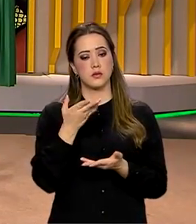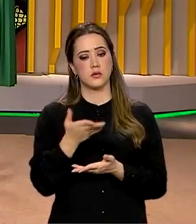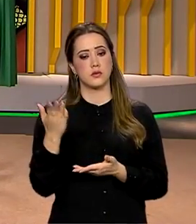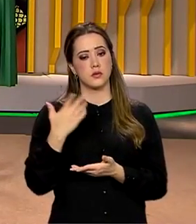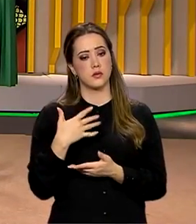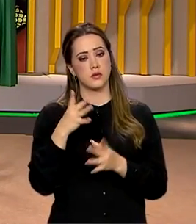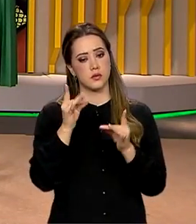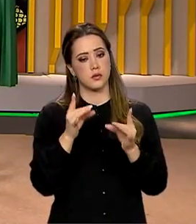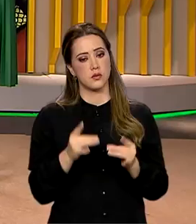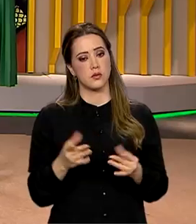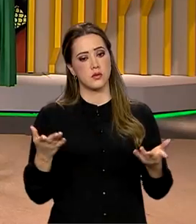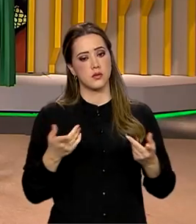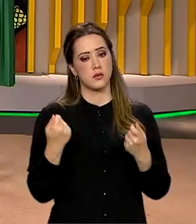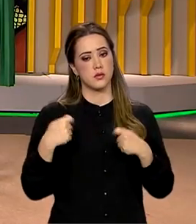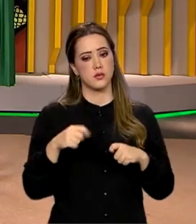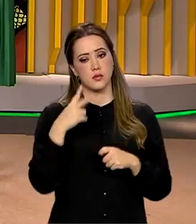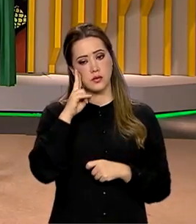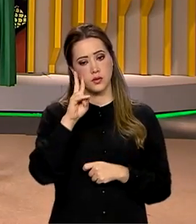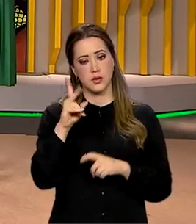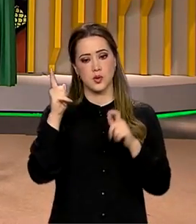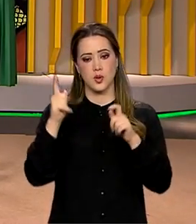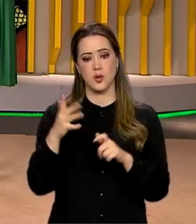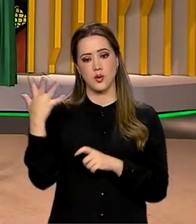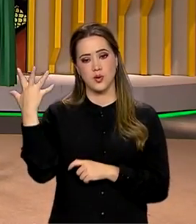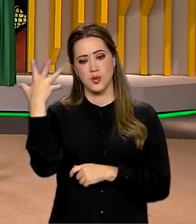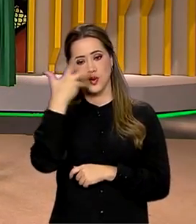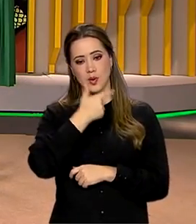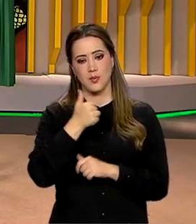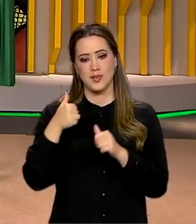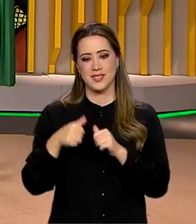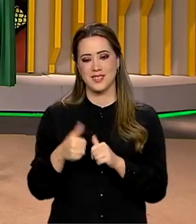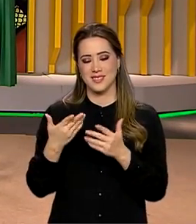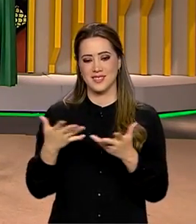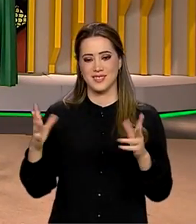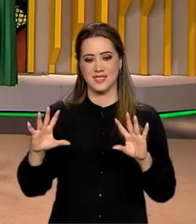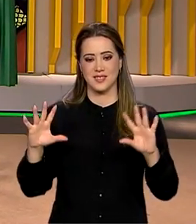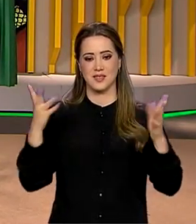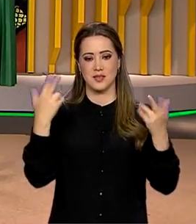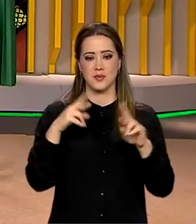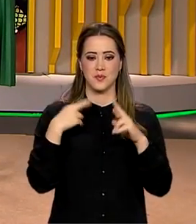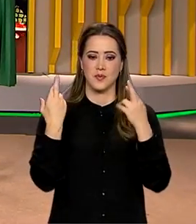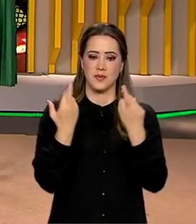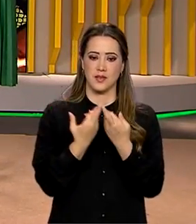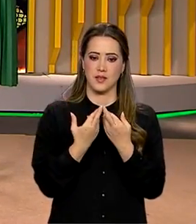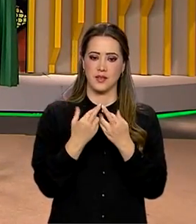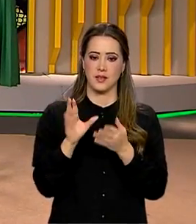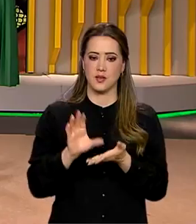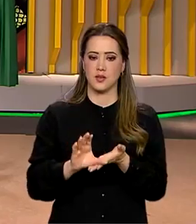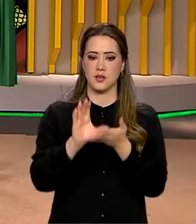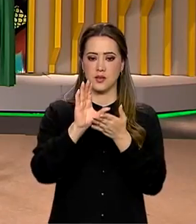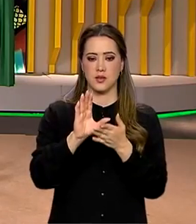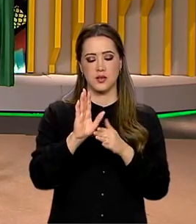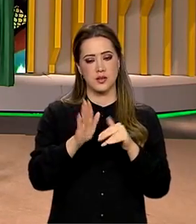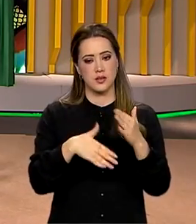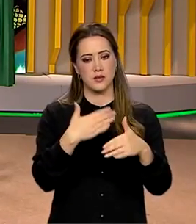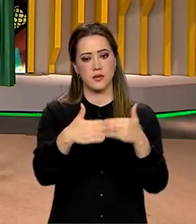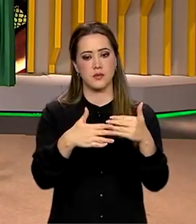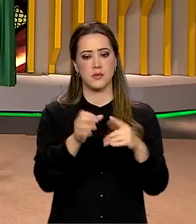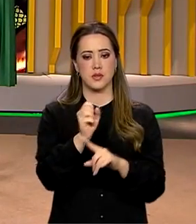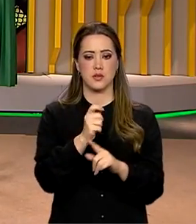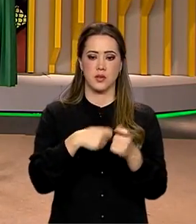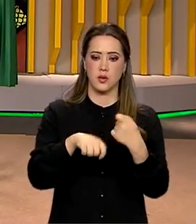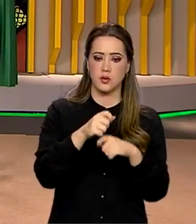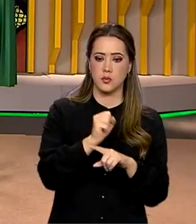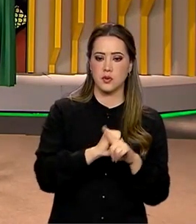onde está a Gabriela, nesse cenário, aliás, bem bonito, Gabriela, ocorreu uma reunião do Conselho de Desenvolvimento Econômico e